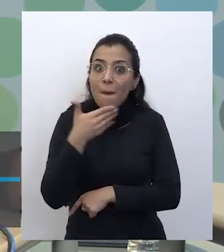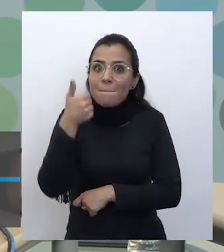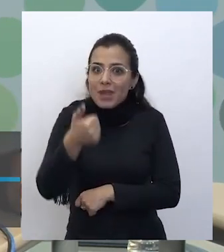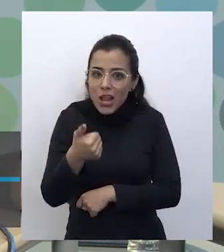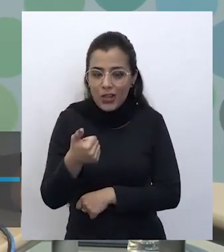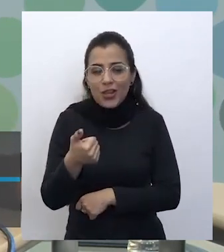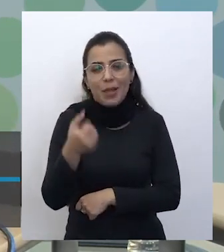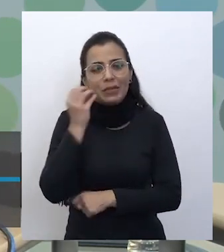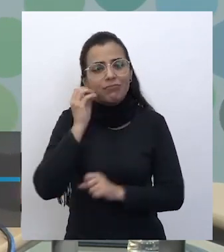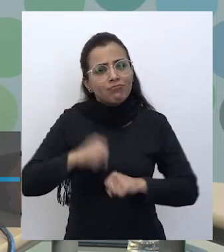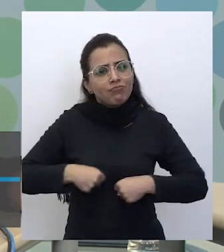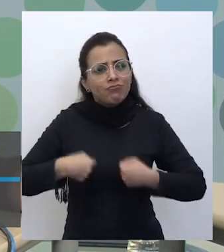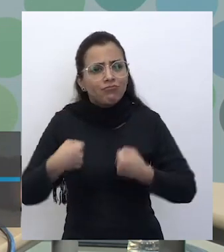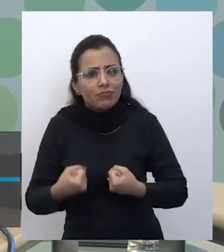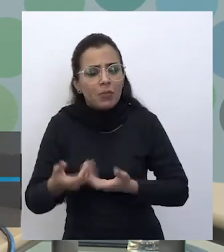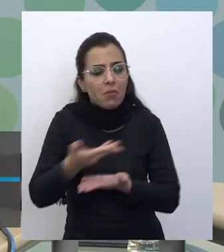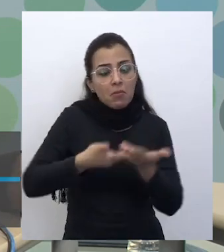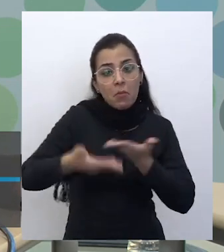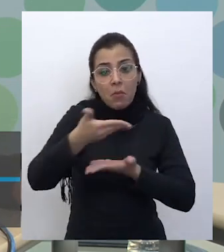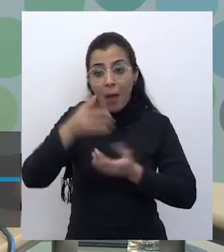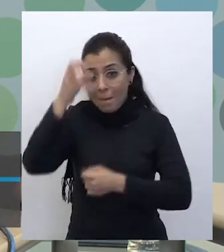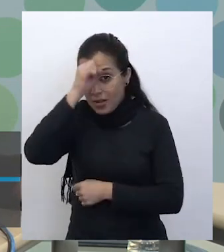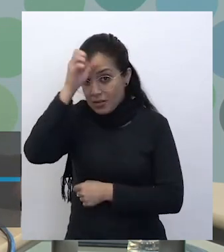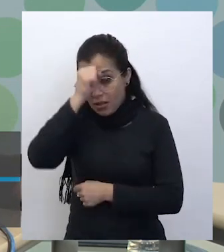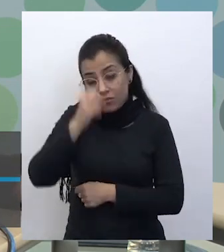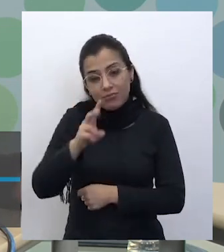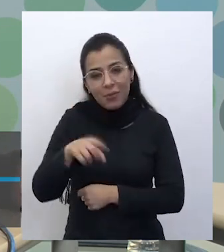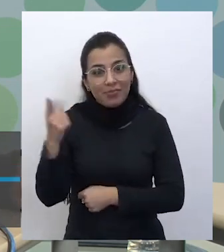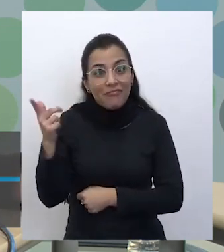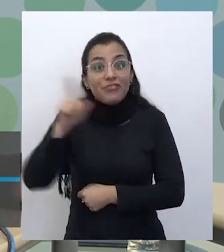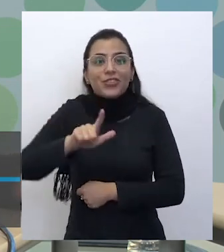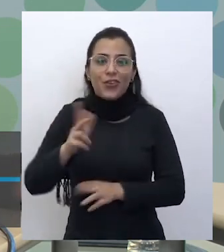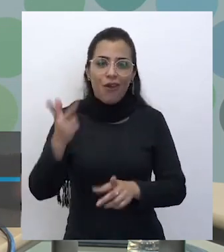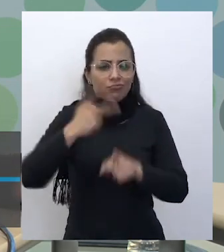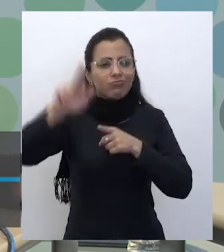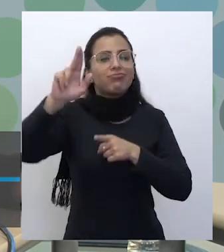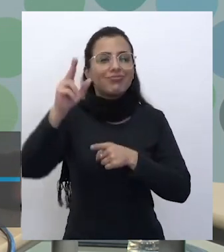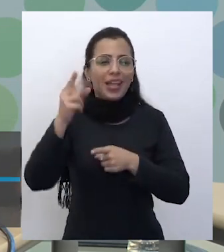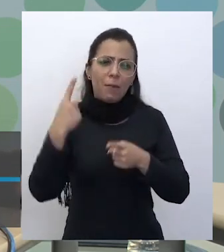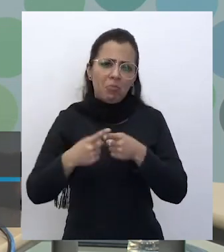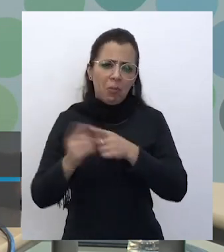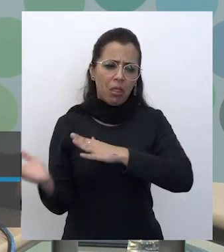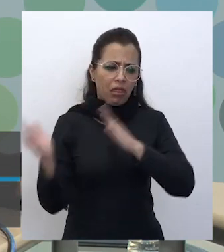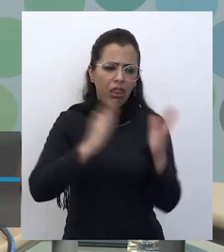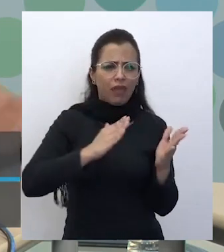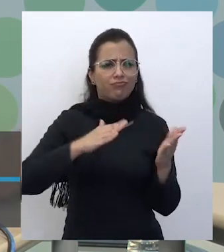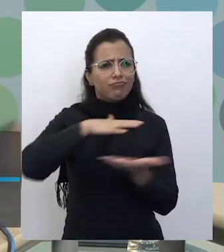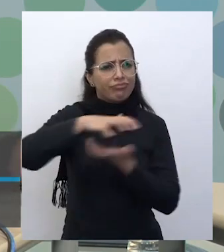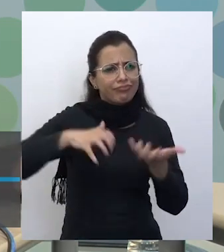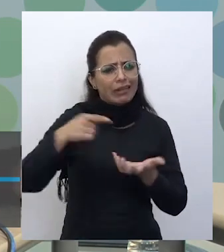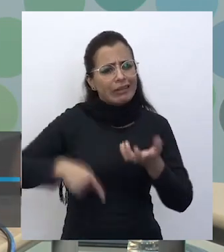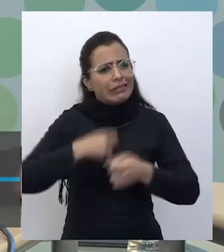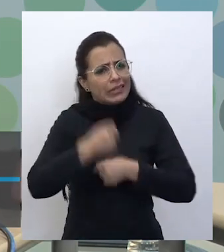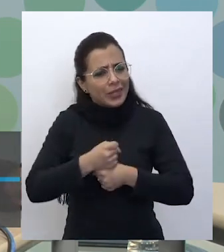conseguindo manter aí o aprendizado. Isso é uma vitória, né? Entre tantas coisas que têm acontecido esse ano, isso é uma vitória para a gente e